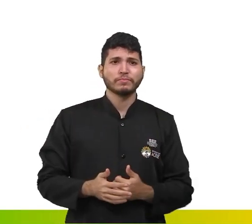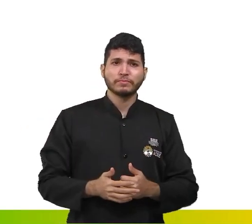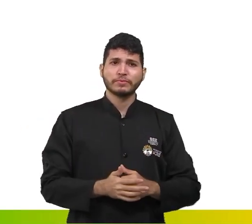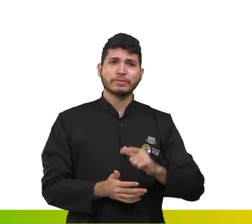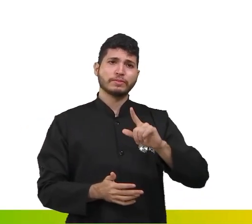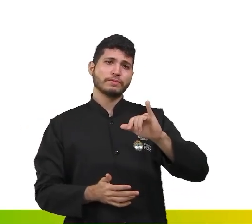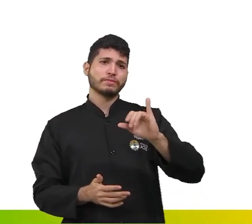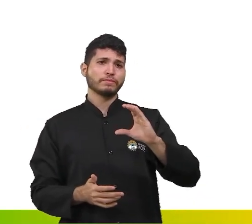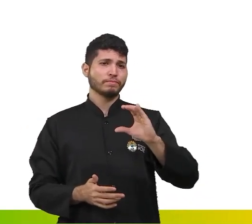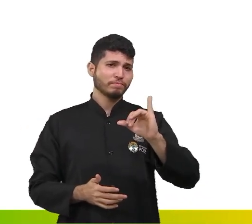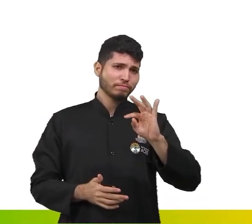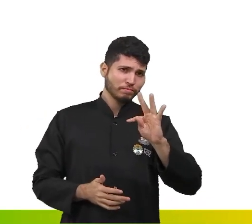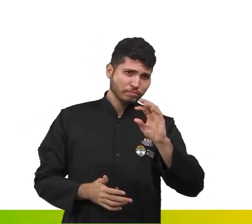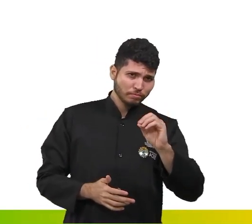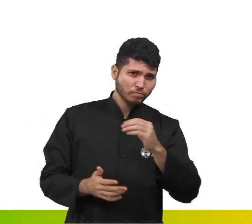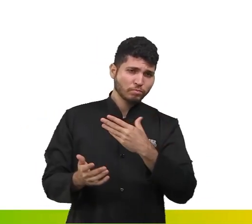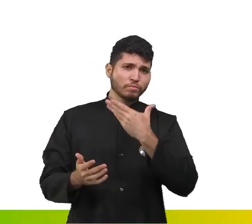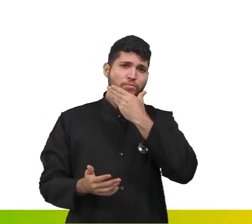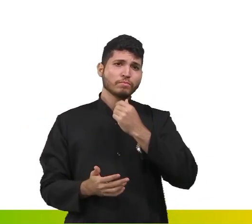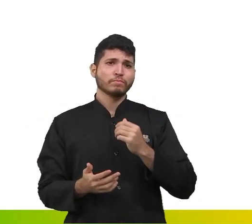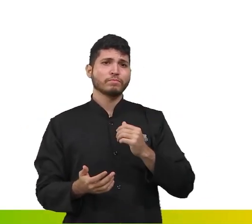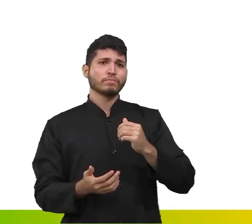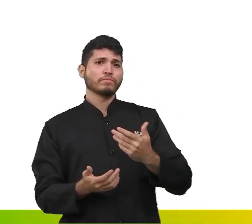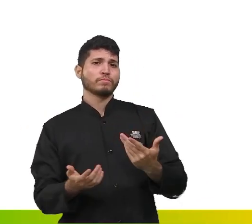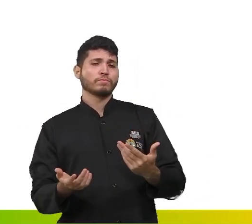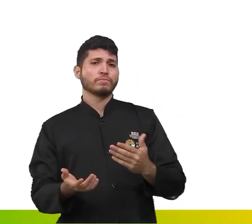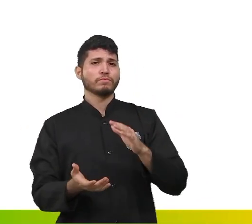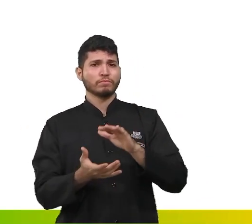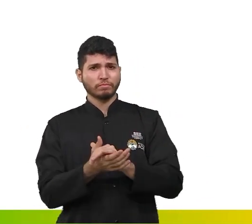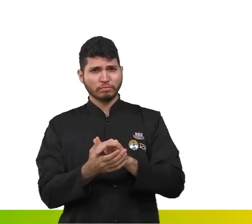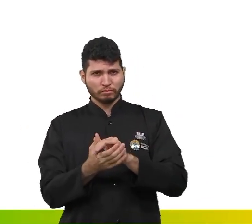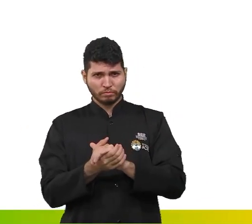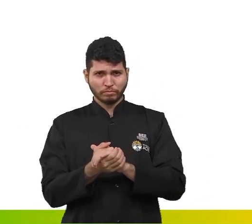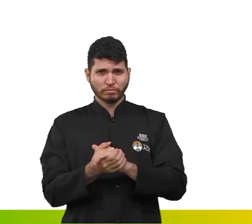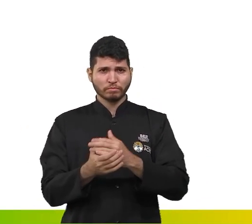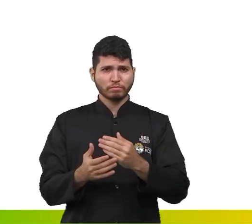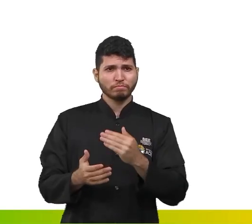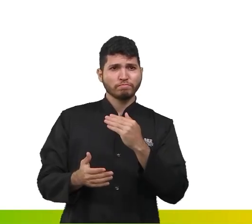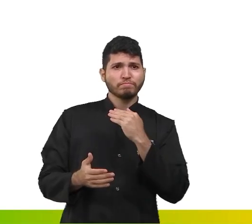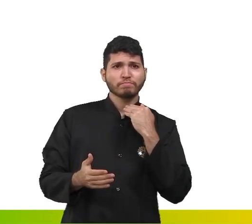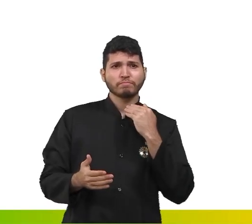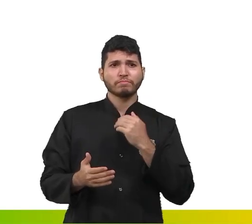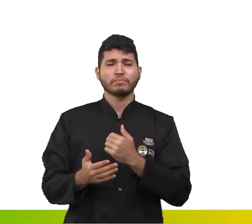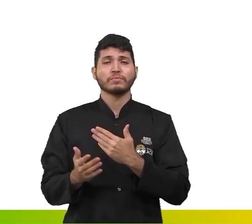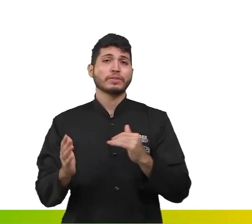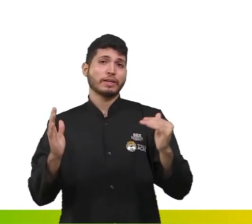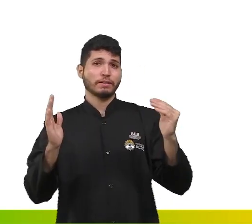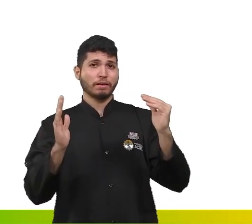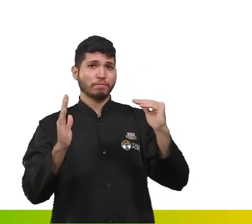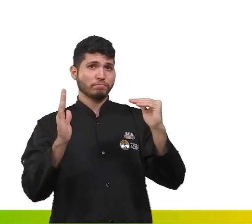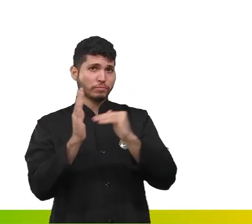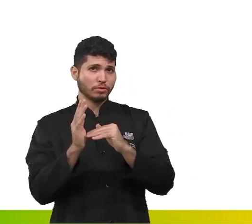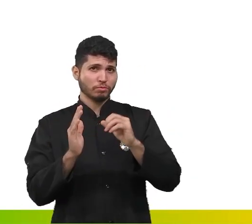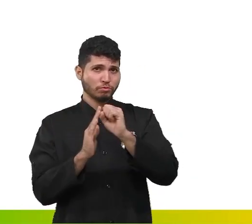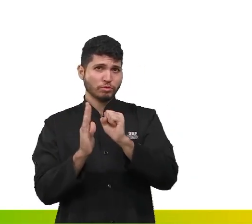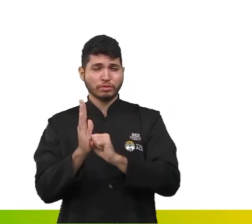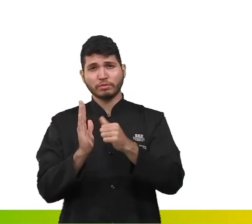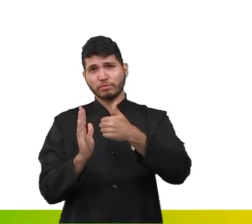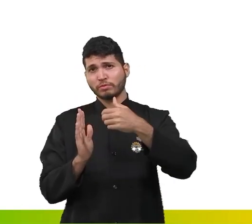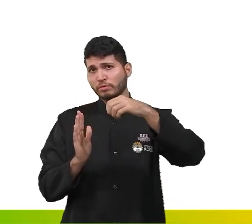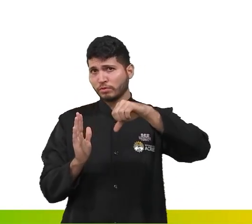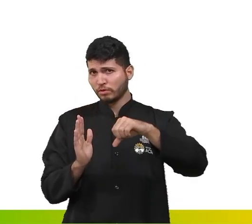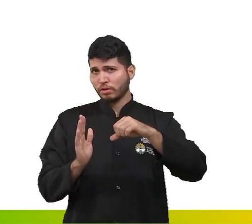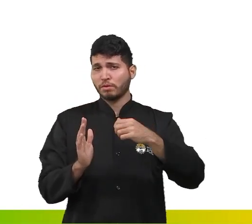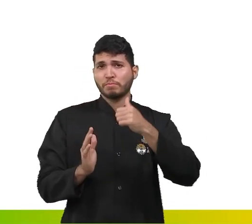justiça brasileira absolvia o marido assassino. Então, olha só, até o século XIX, a mulher